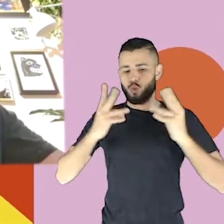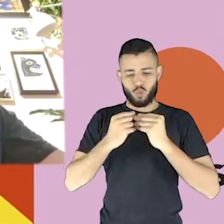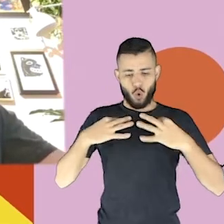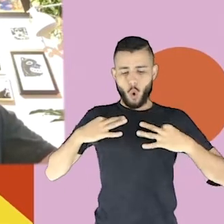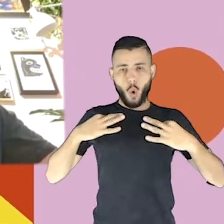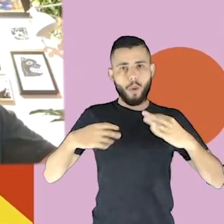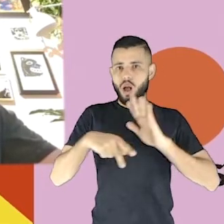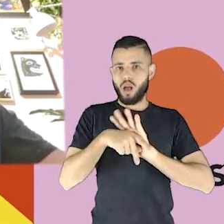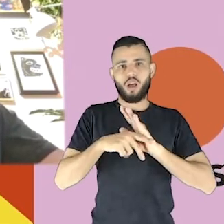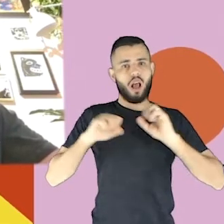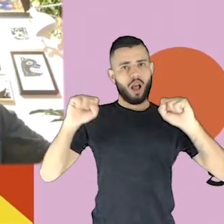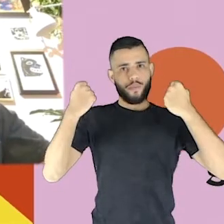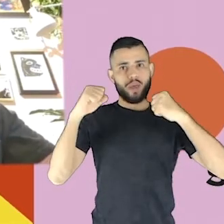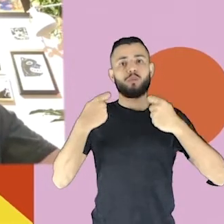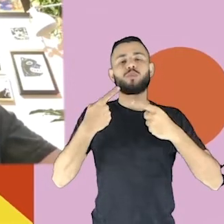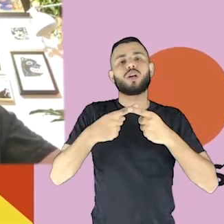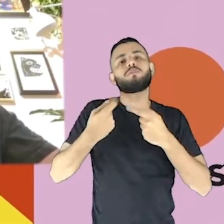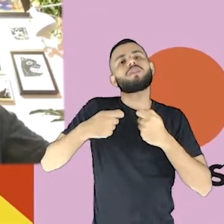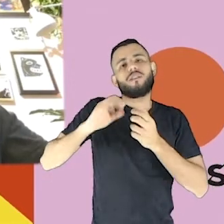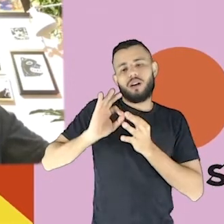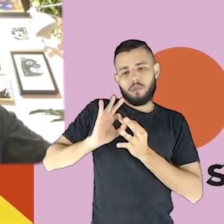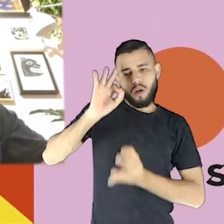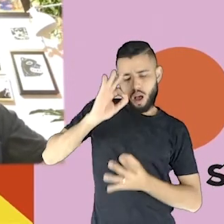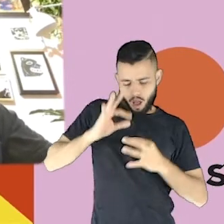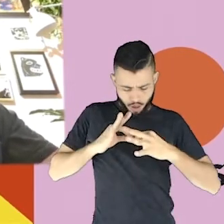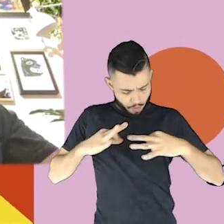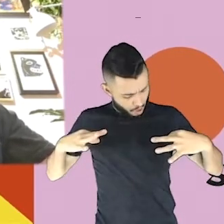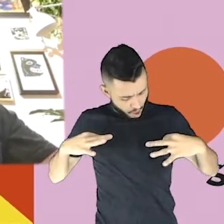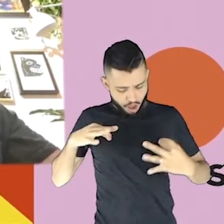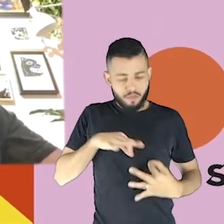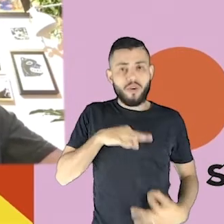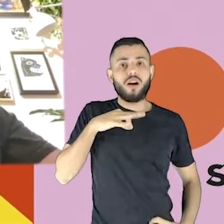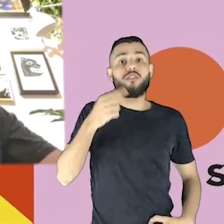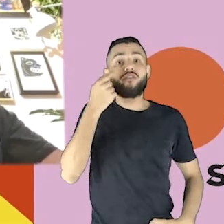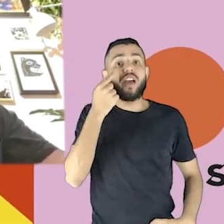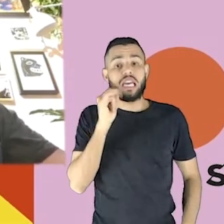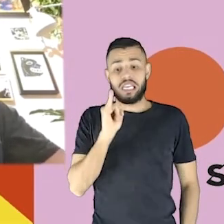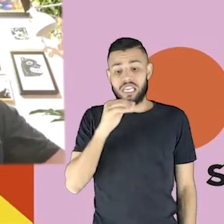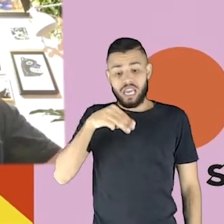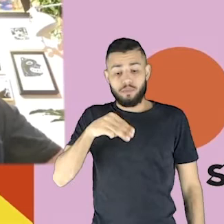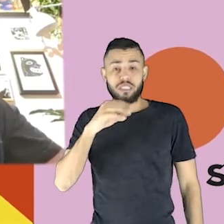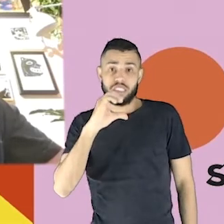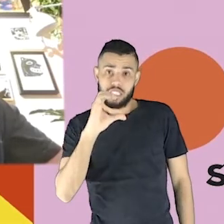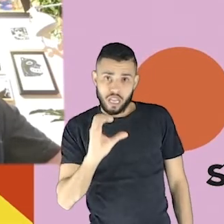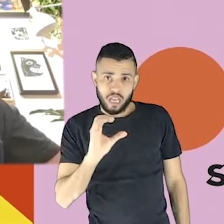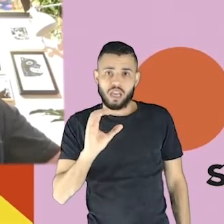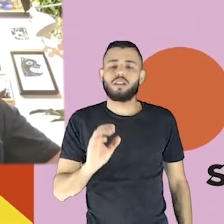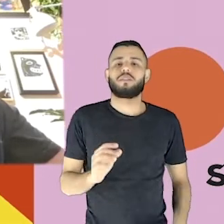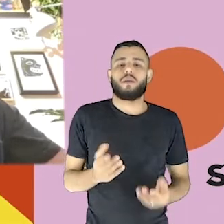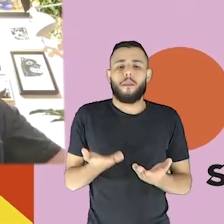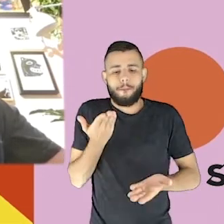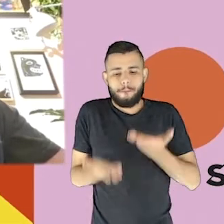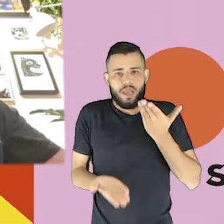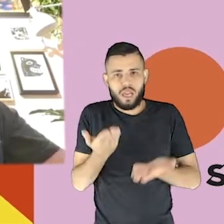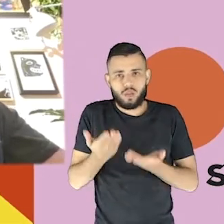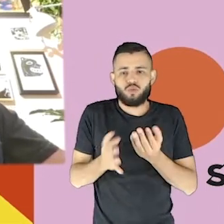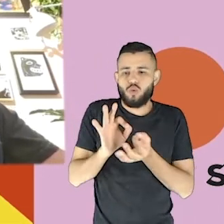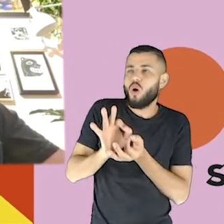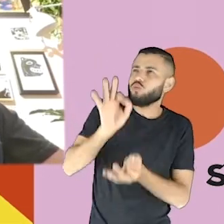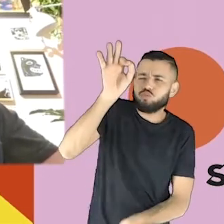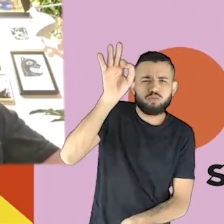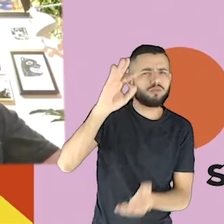roupa de academia, porque a gente tinha que tirar as medidas, verificar o índice de massa corporal, peso e